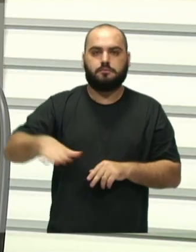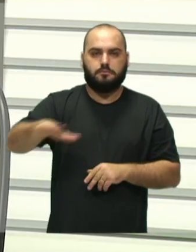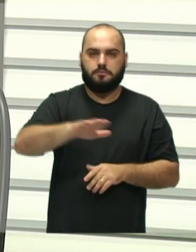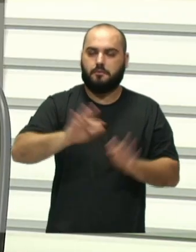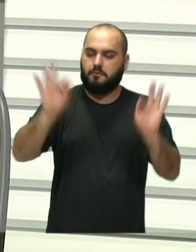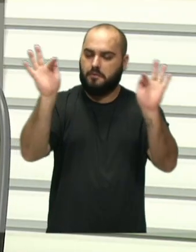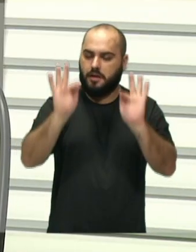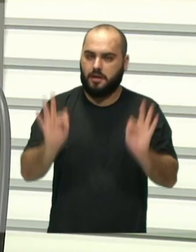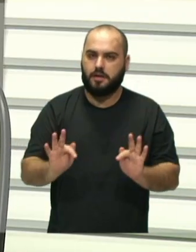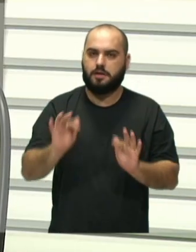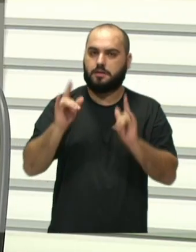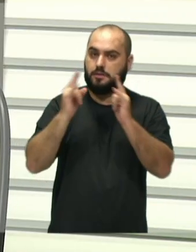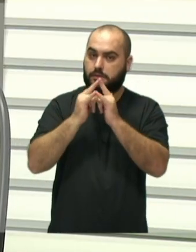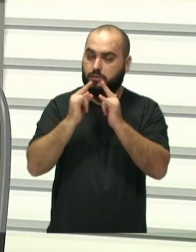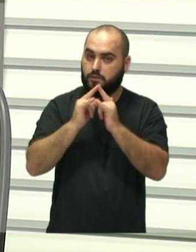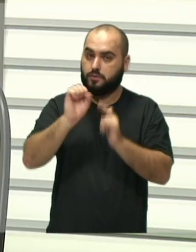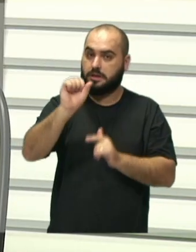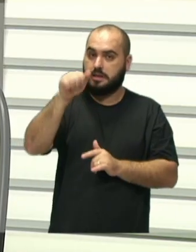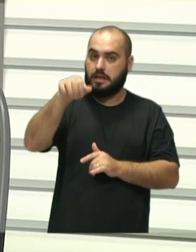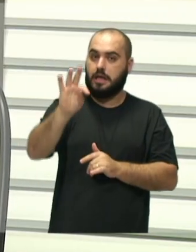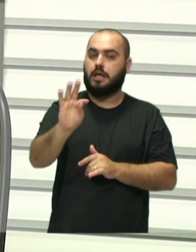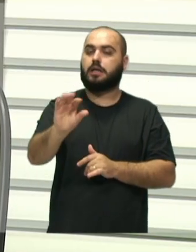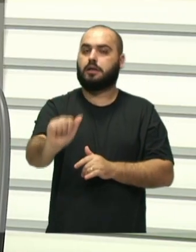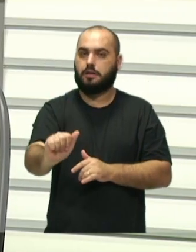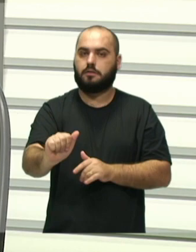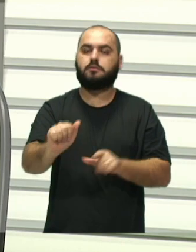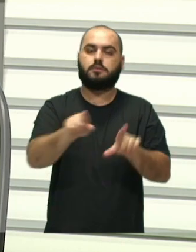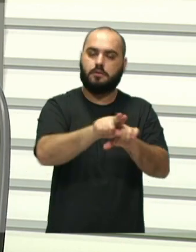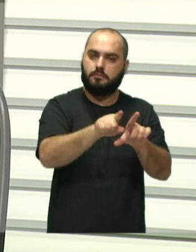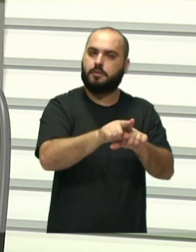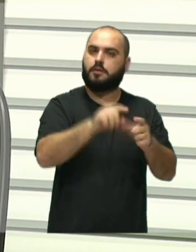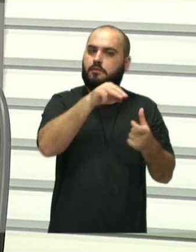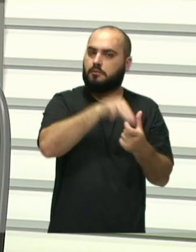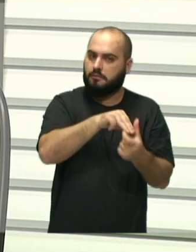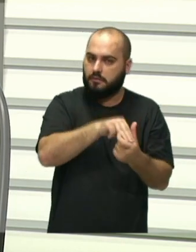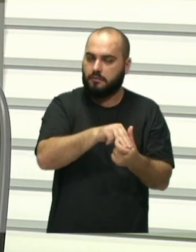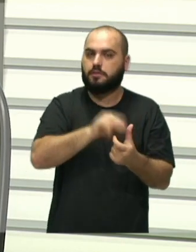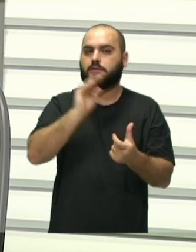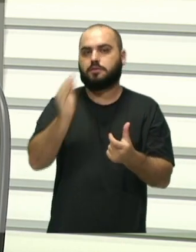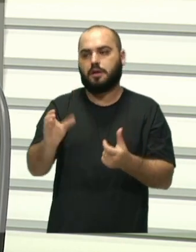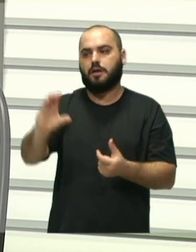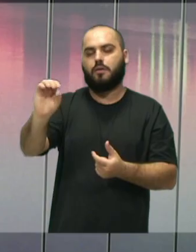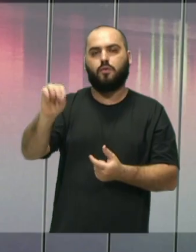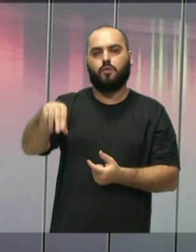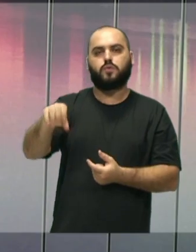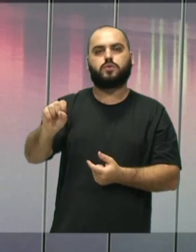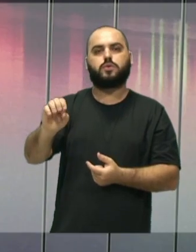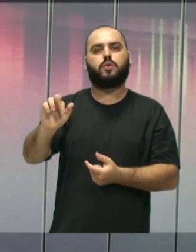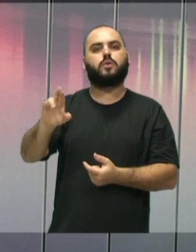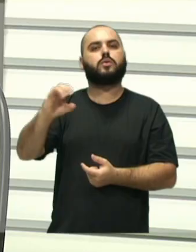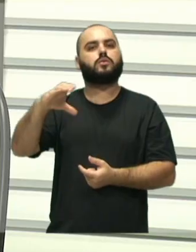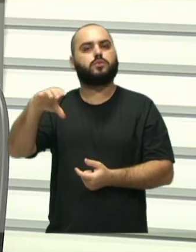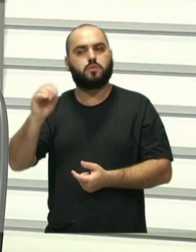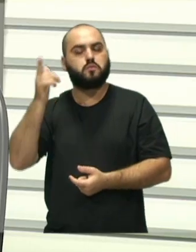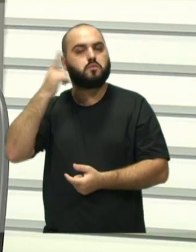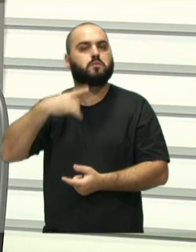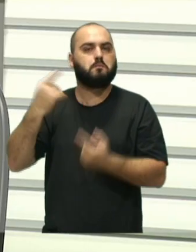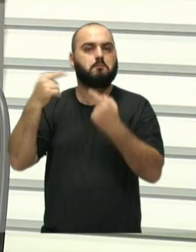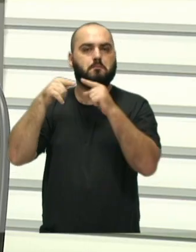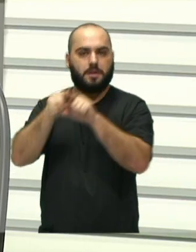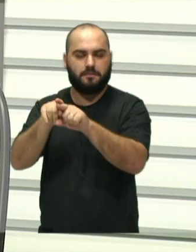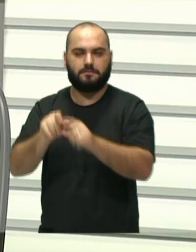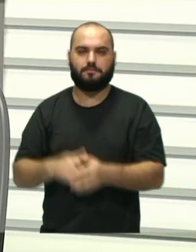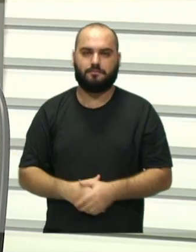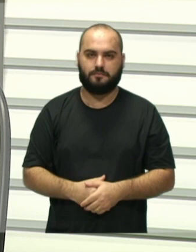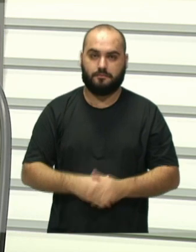do Instituto Santa Clara ou seus representantes próprio Universidade do Vale do Itajaí e um consórcio em poder levar essa parceria e a câmera né